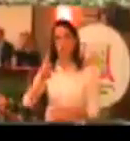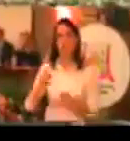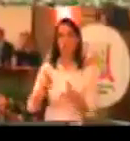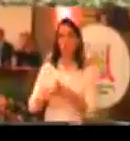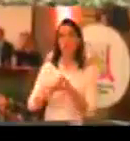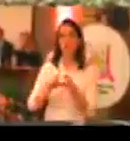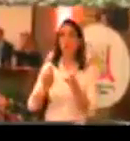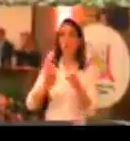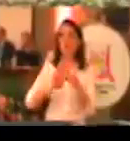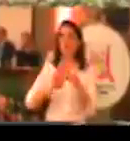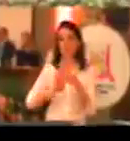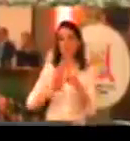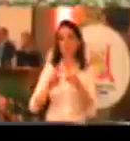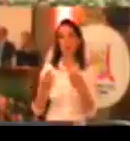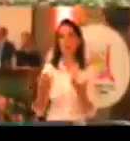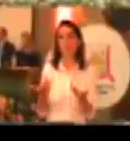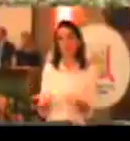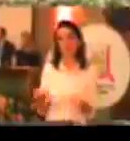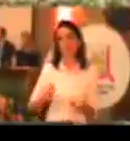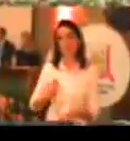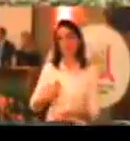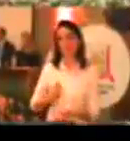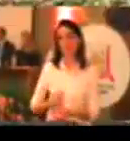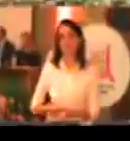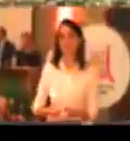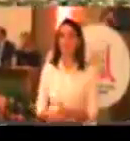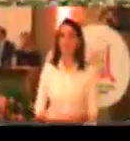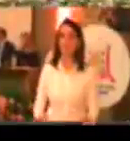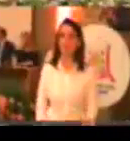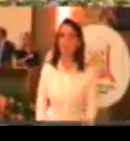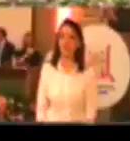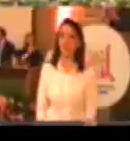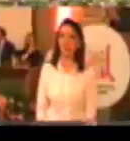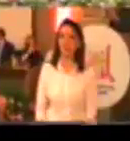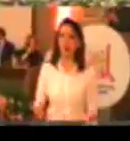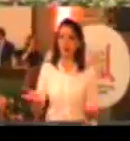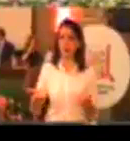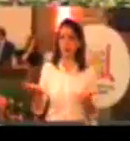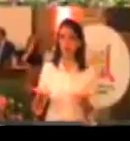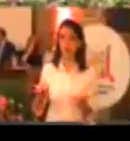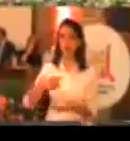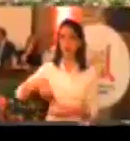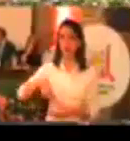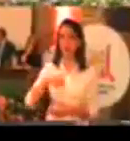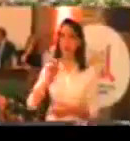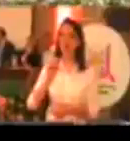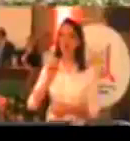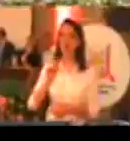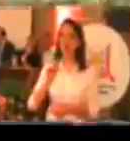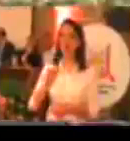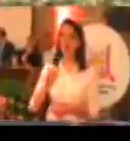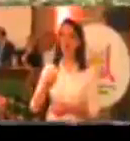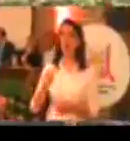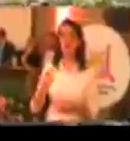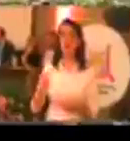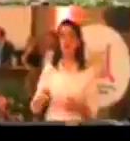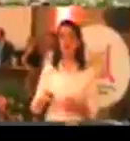Newton, do Balneário Rincão, também prestigiam este ato. E neste momento nós passamos